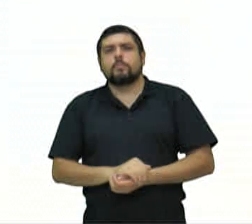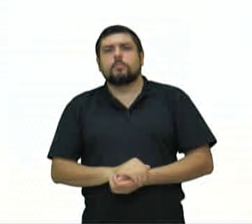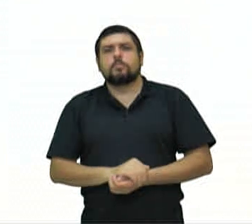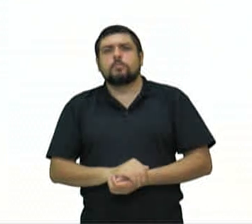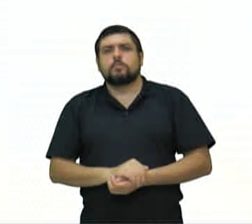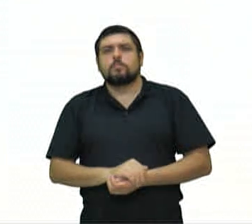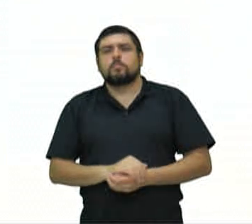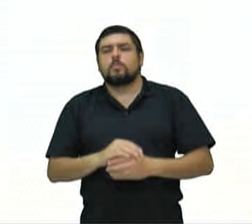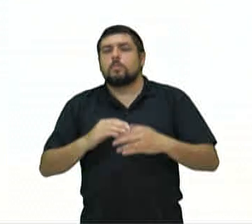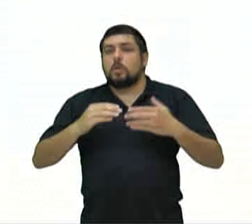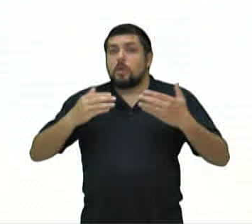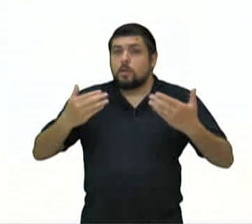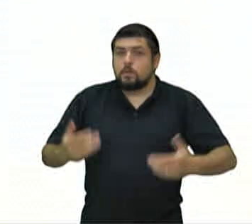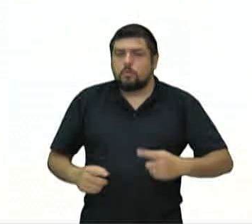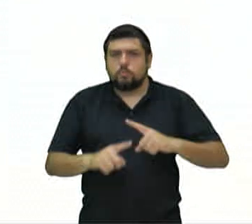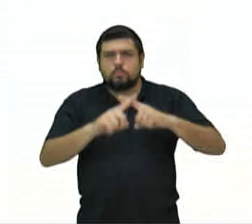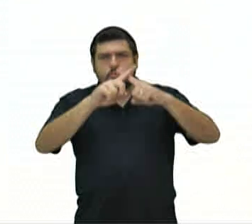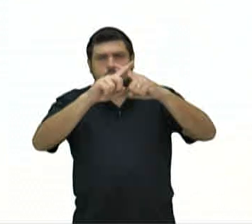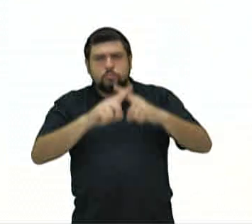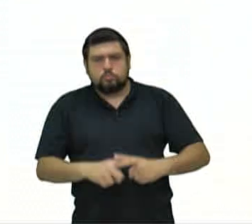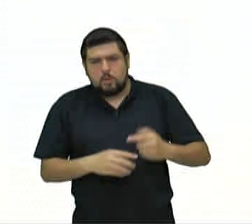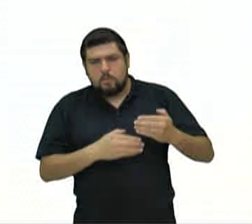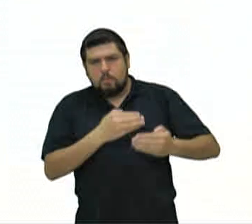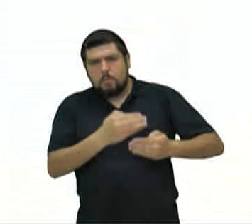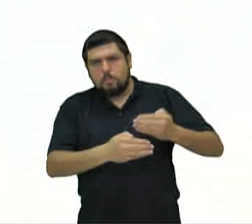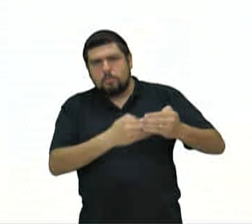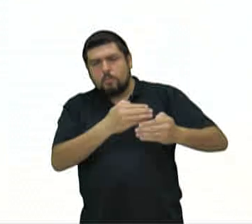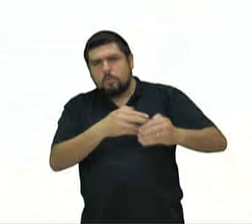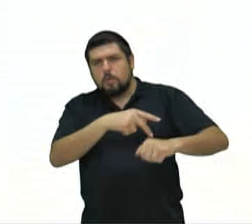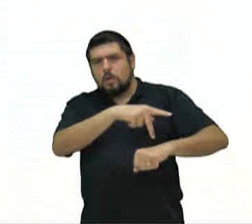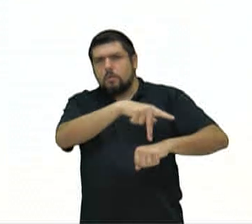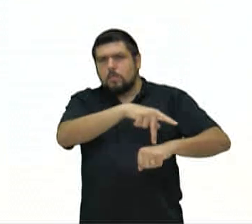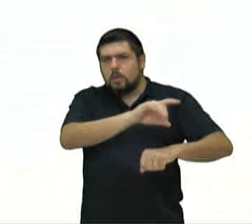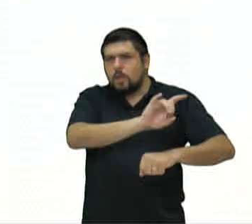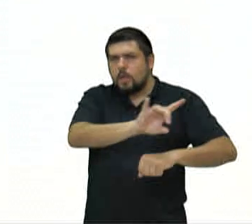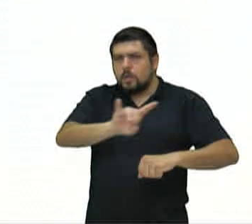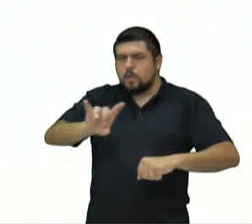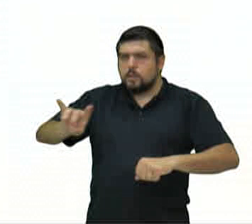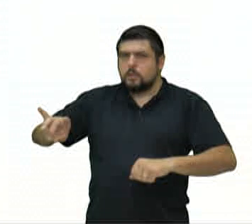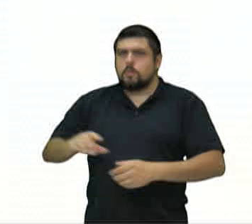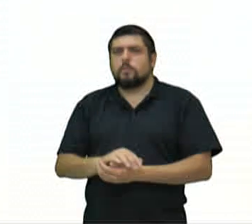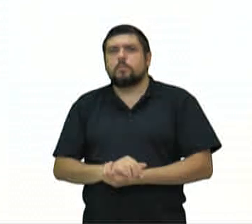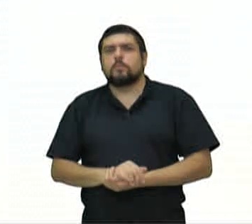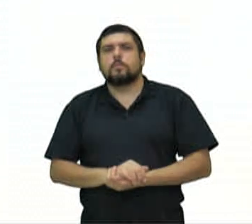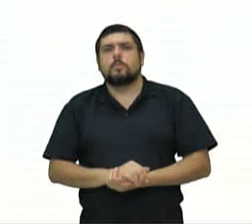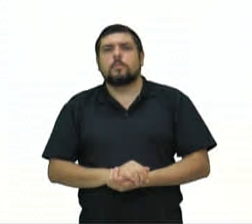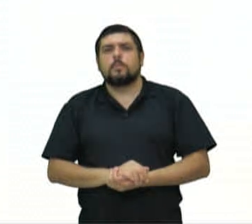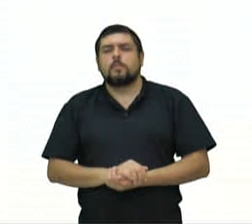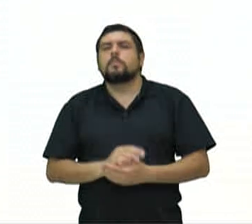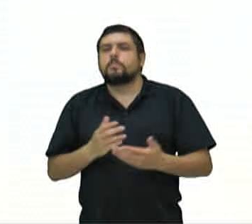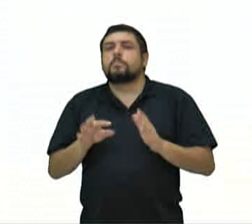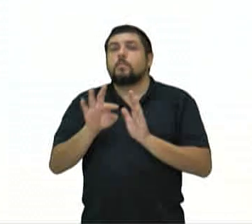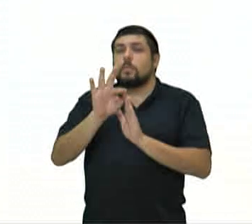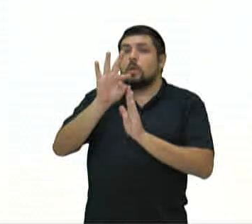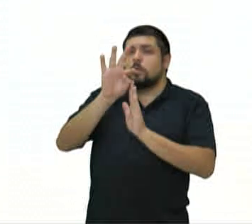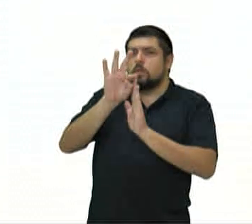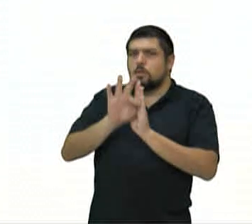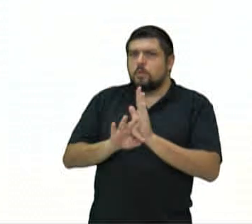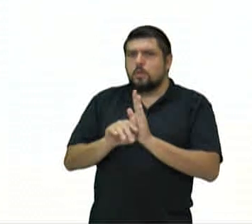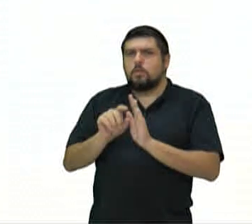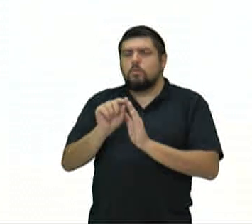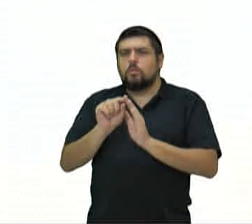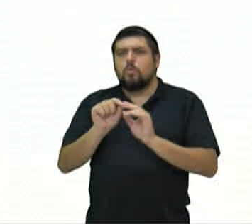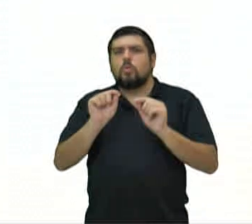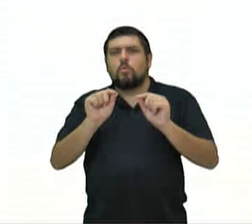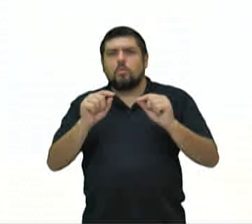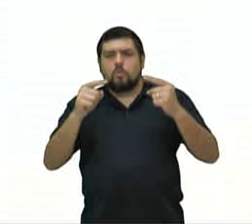durante o campeonato nesses países, nesses anos. O texto diz assim, ó, esse texto que está transcrito ali é a parte que está